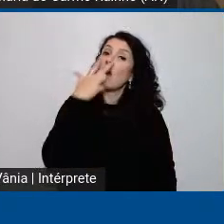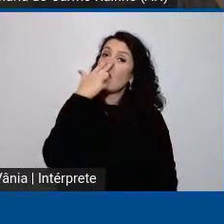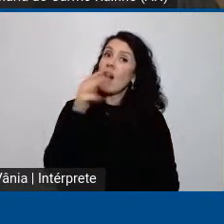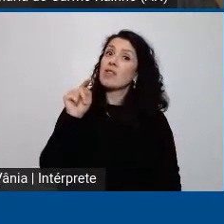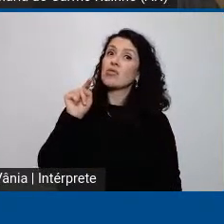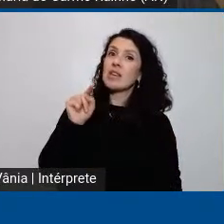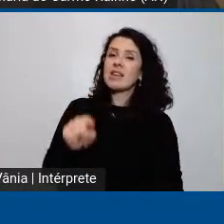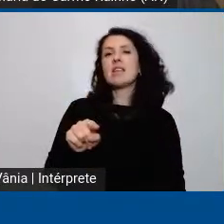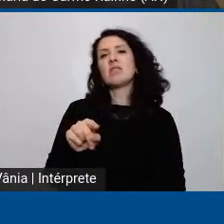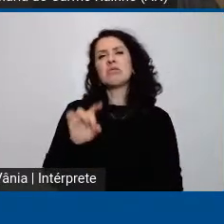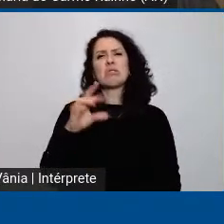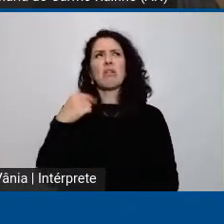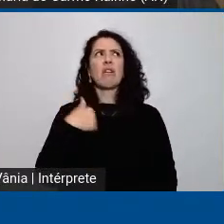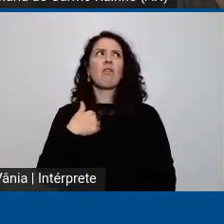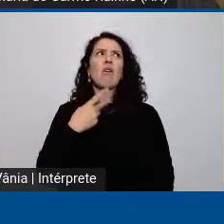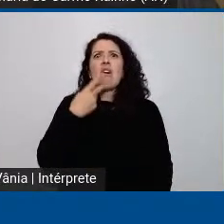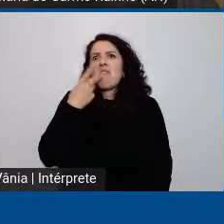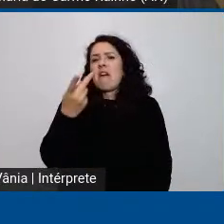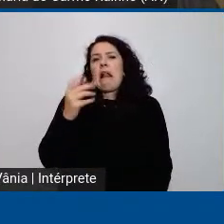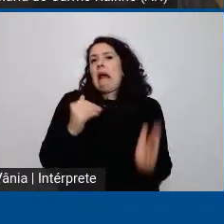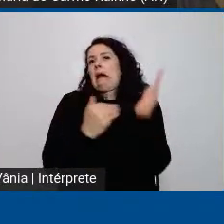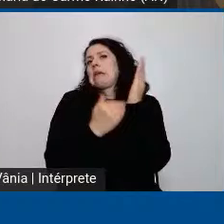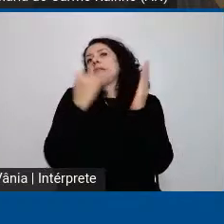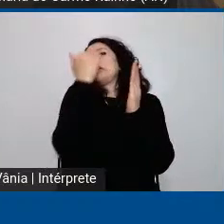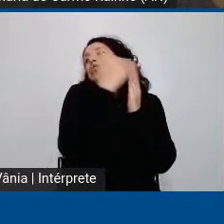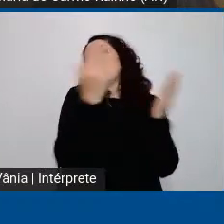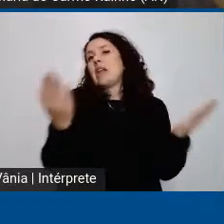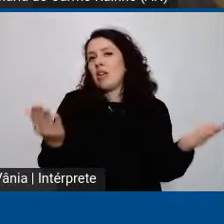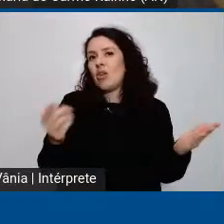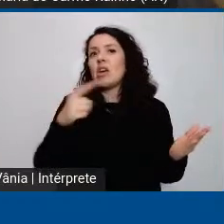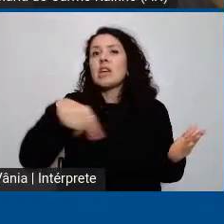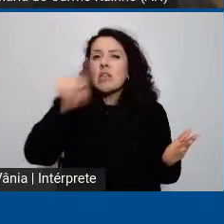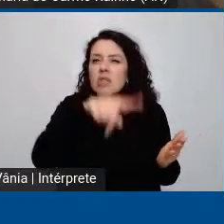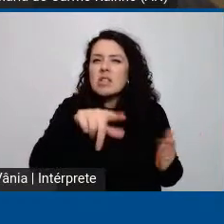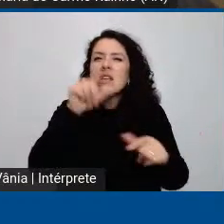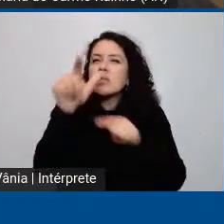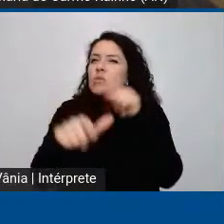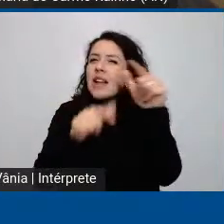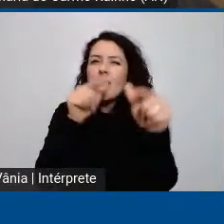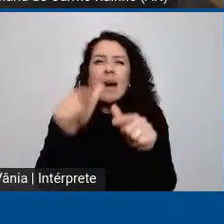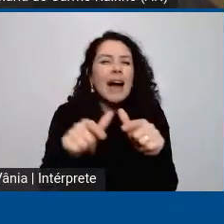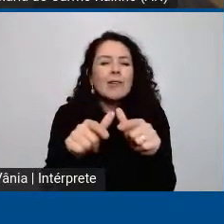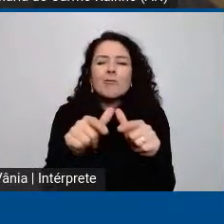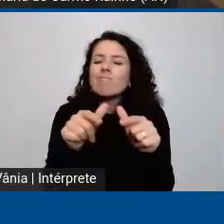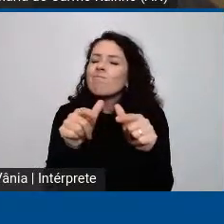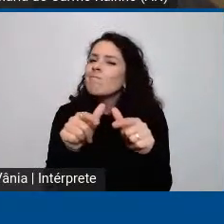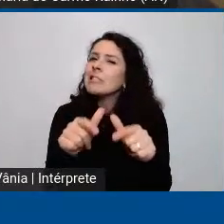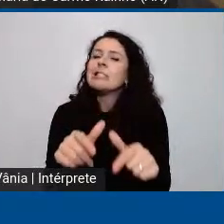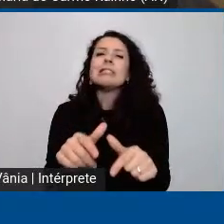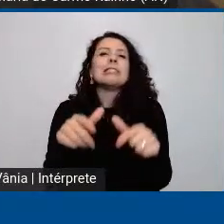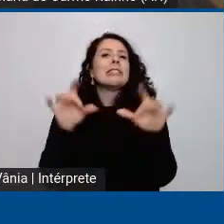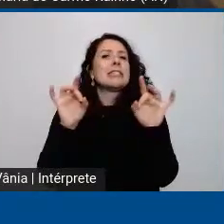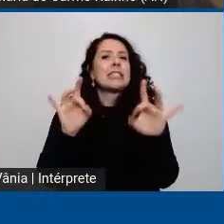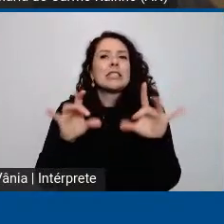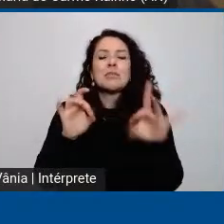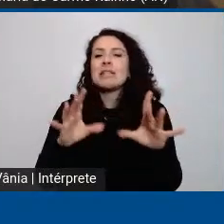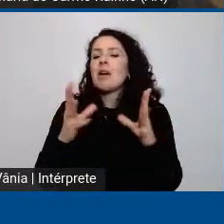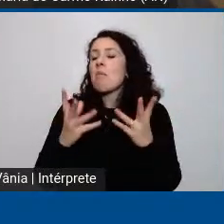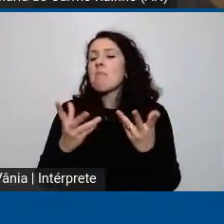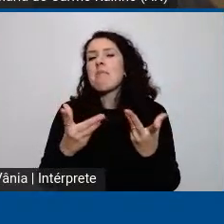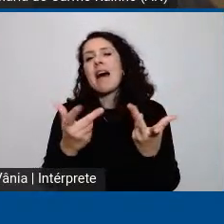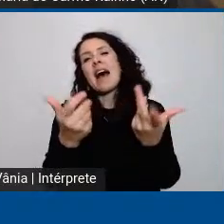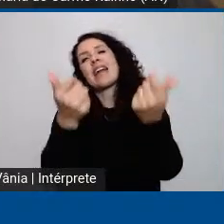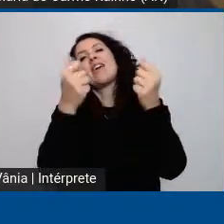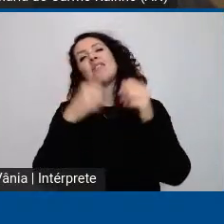não é exagero dizer que vocês fizeram um trabalho assim, que foi, como eu já disse,